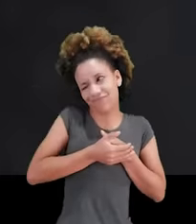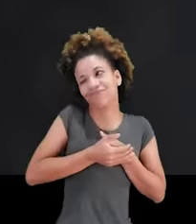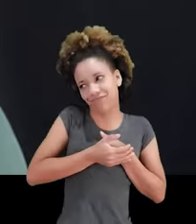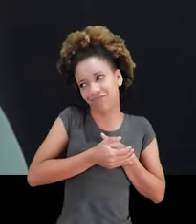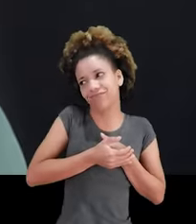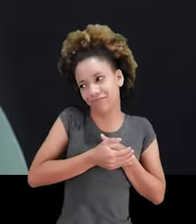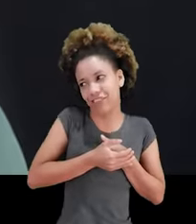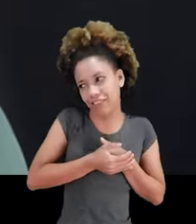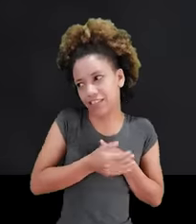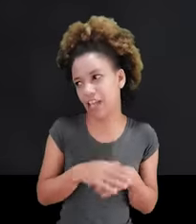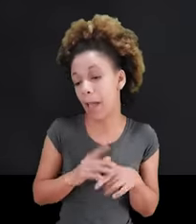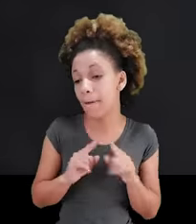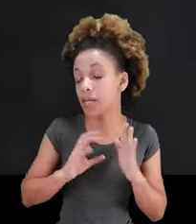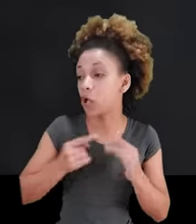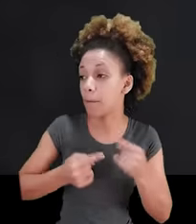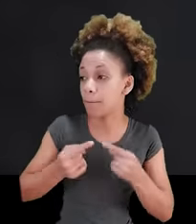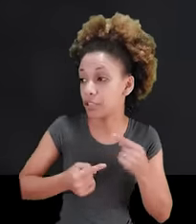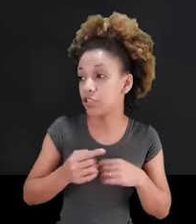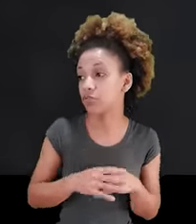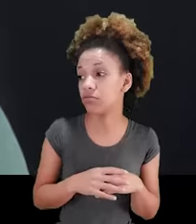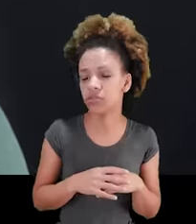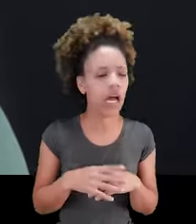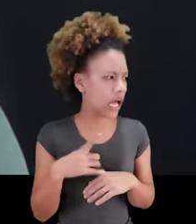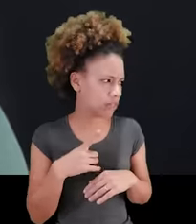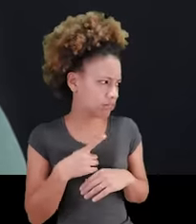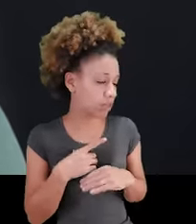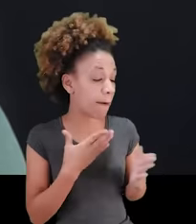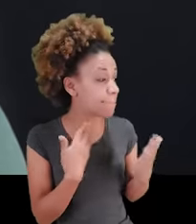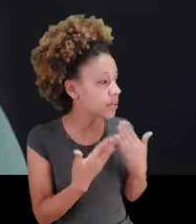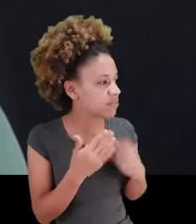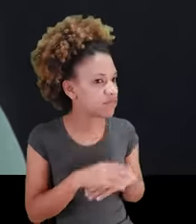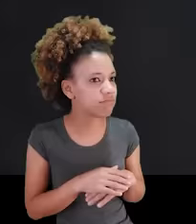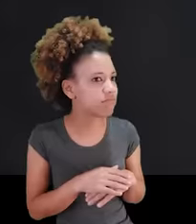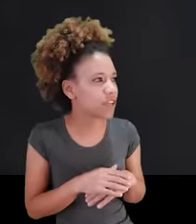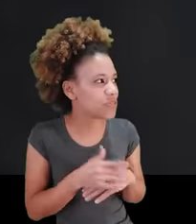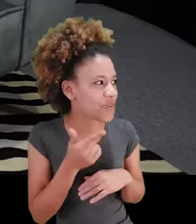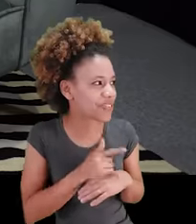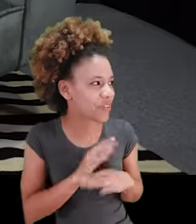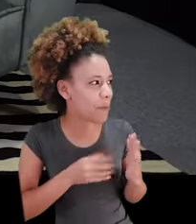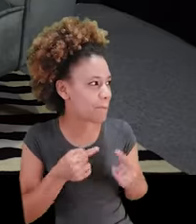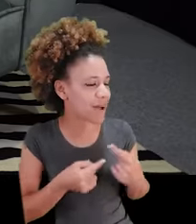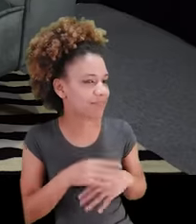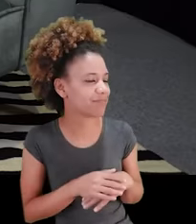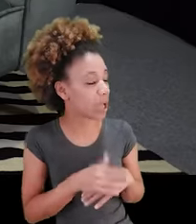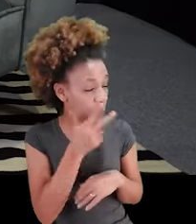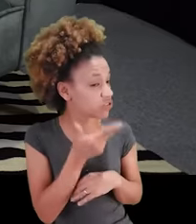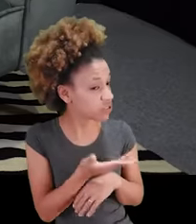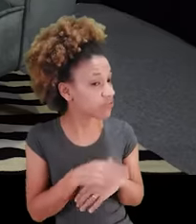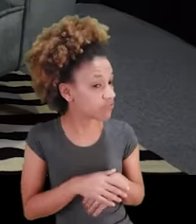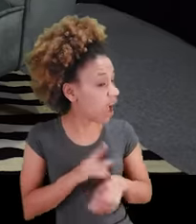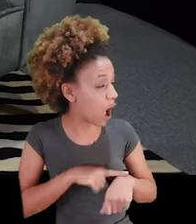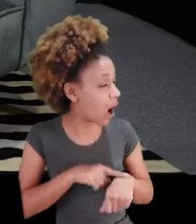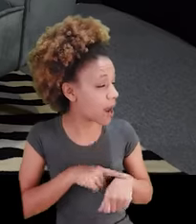parte. Sim, sim, sim. Eu acho que o político, se vai para a política, não é... E a gente conseguiu falar um papo legal sem falar de política. É verdade. Isso daqui, para mim, acho que foi a